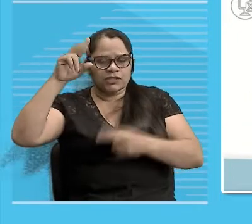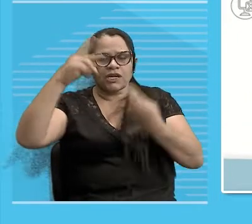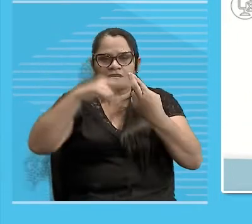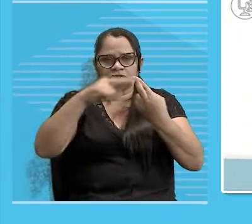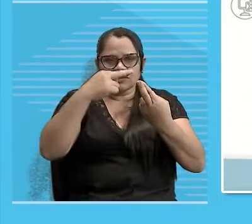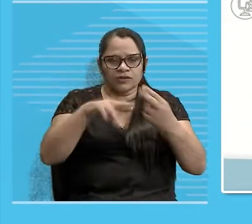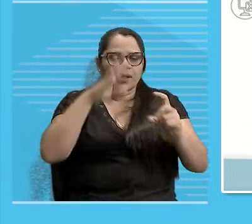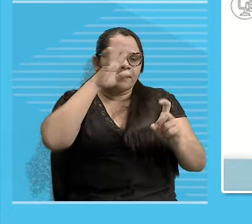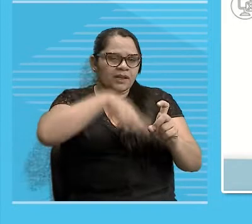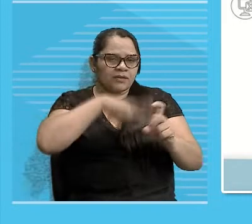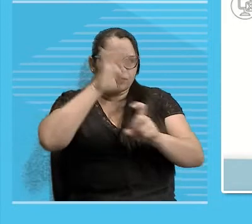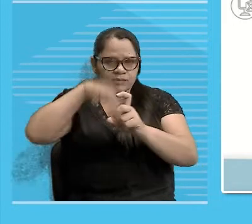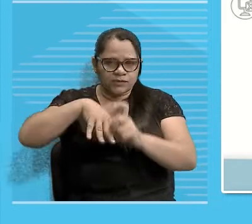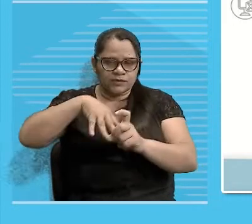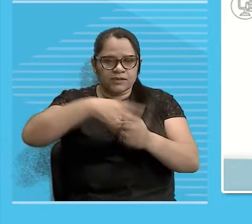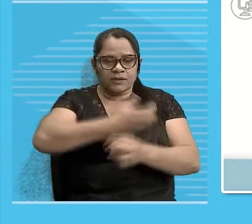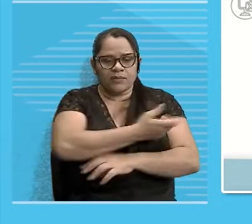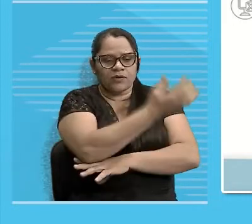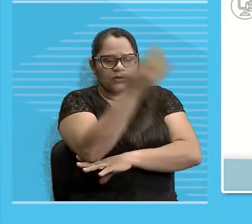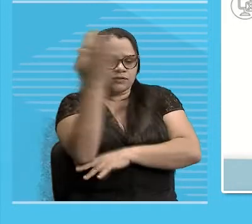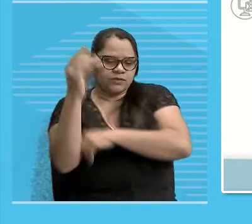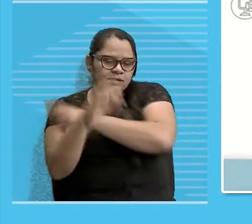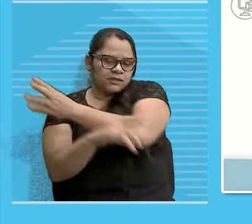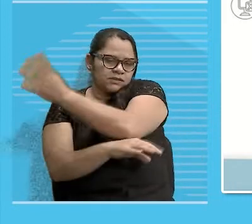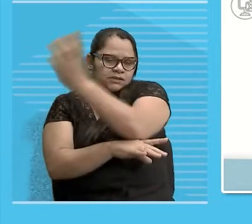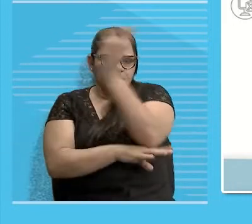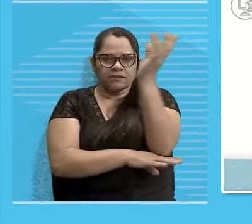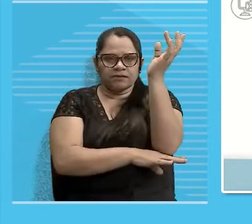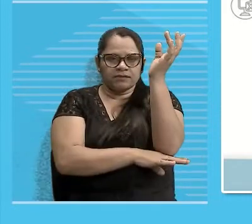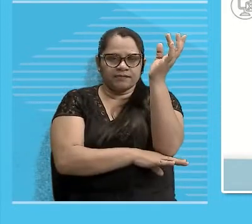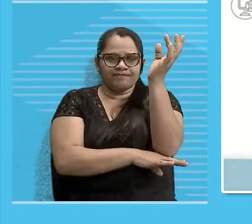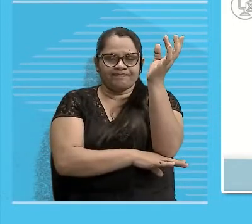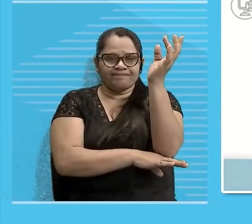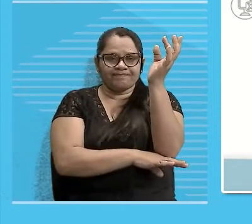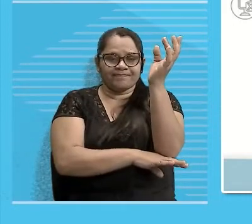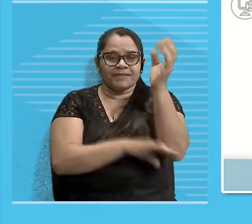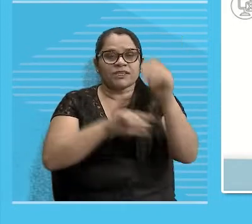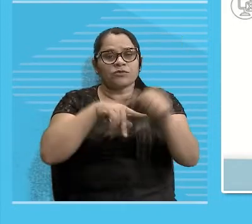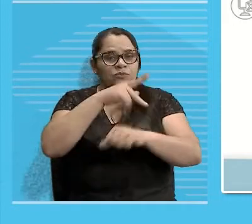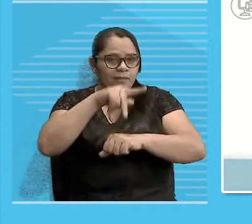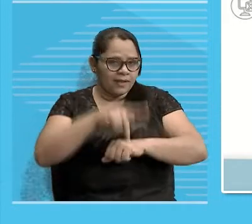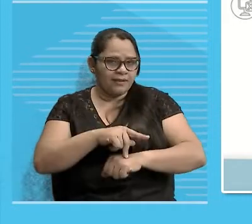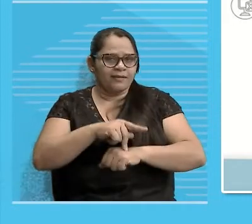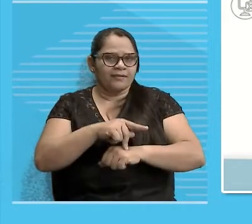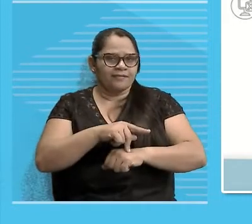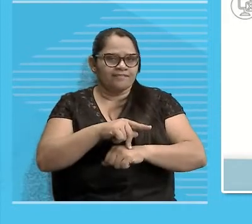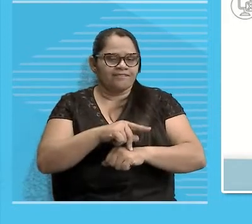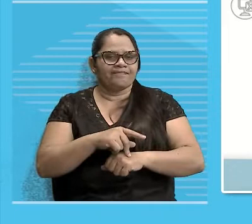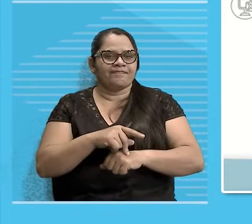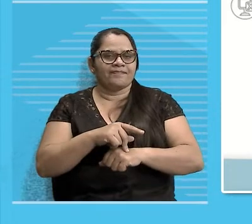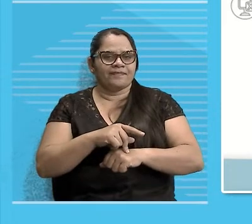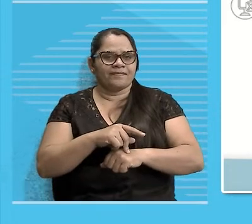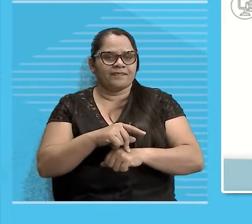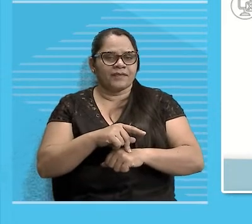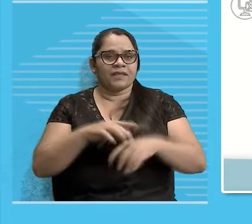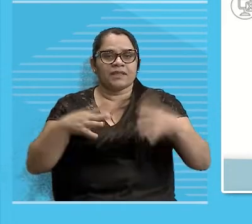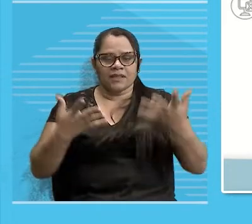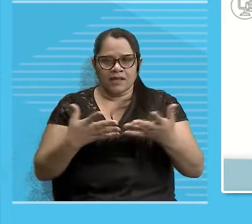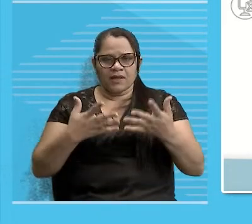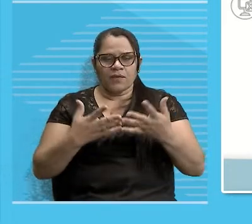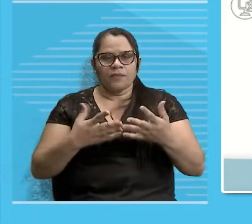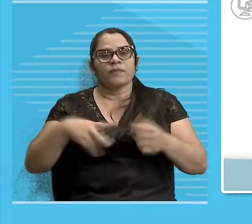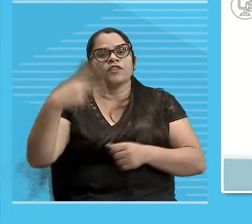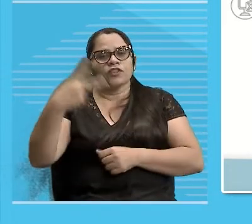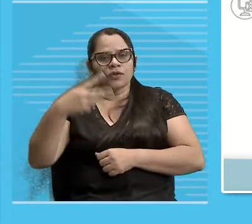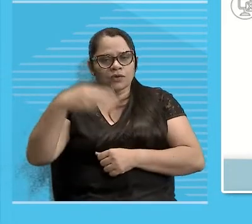religiosos, mitológicos, natureza morta. Sobretudo na Inglaterra eles vão usar muito esse tema. Tá bom? Rafael, vamos colocar aí